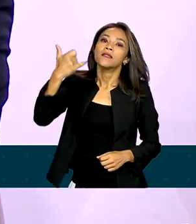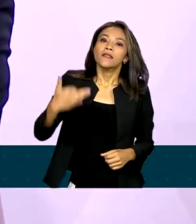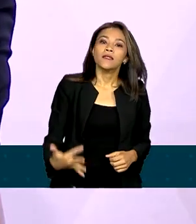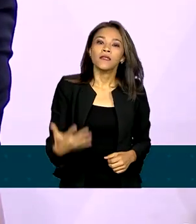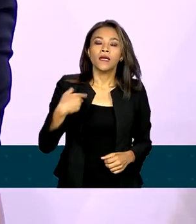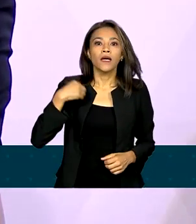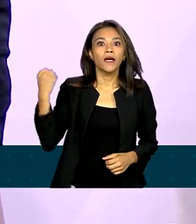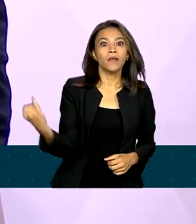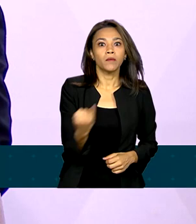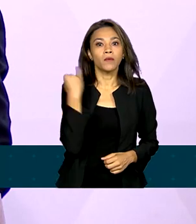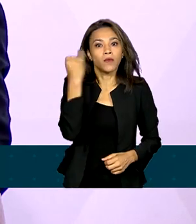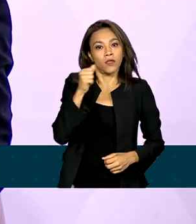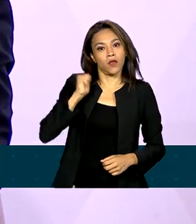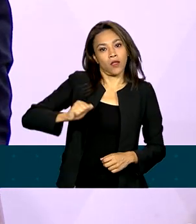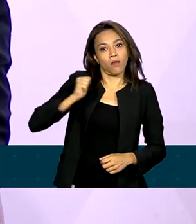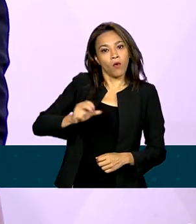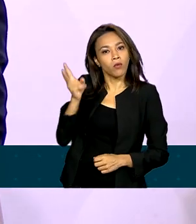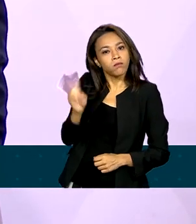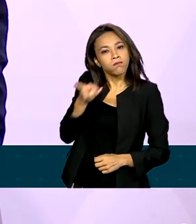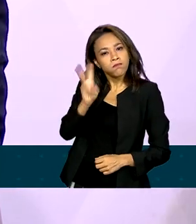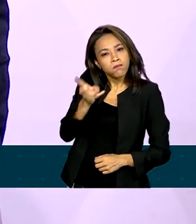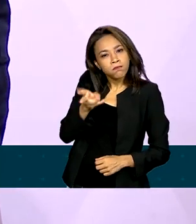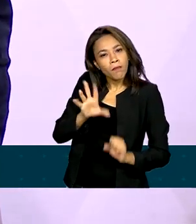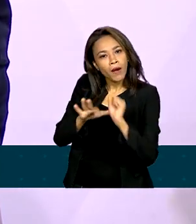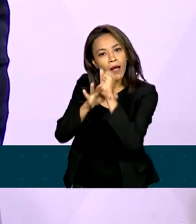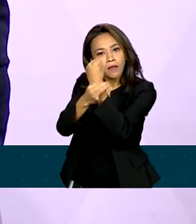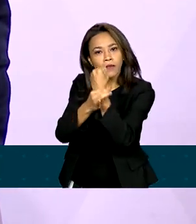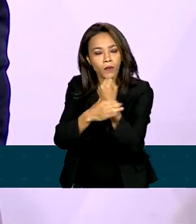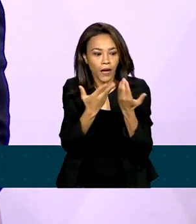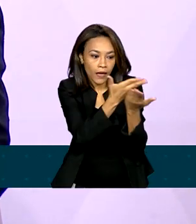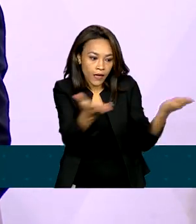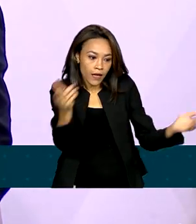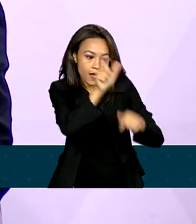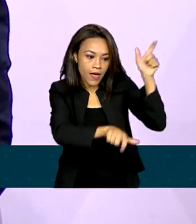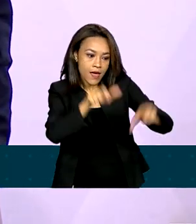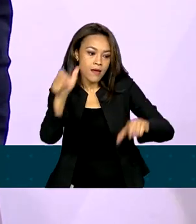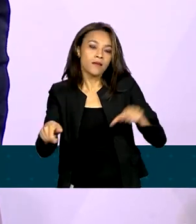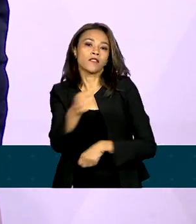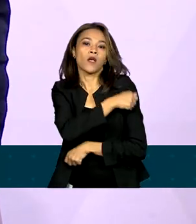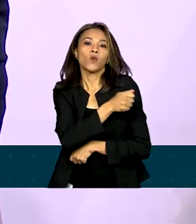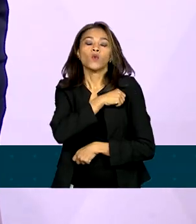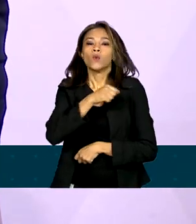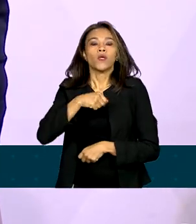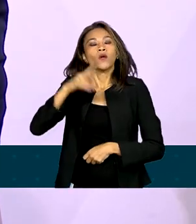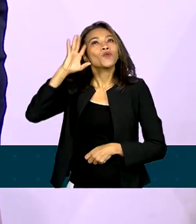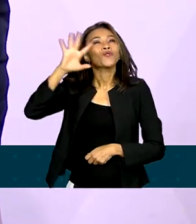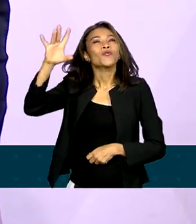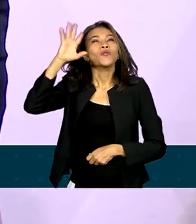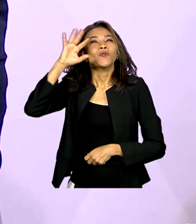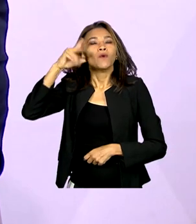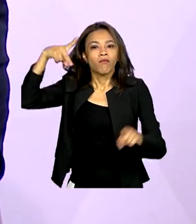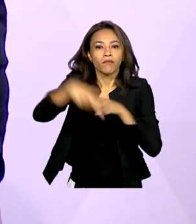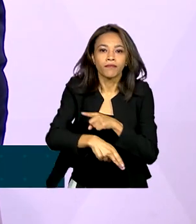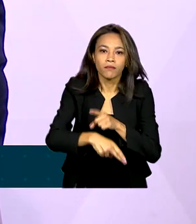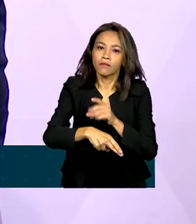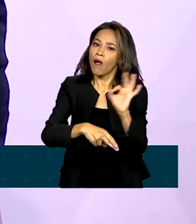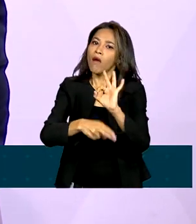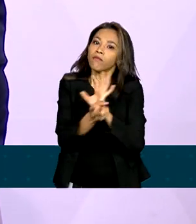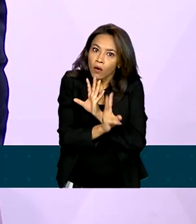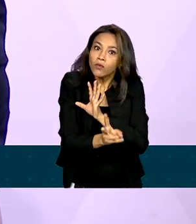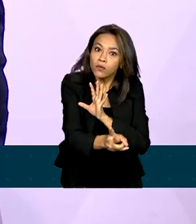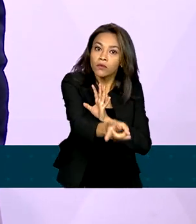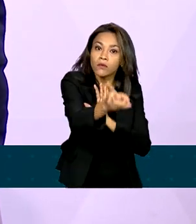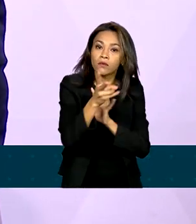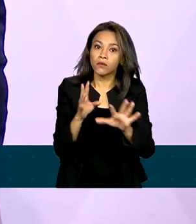de permanência para garantir que esse aluno nunca interrompa o sonho dele de fazer um curso superior ou terminar a